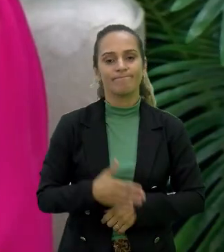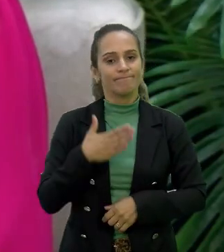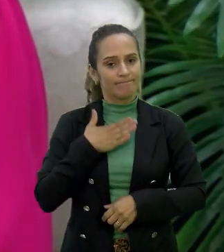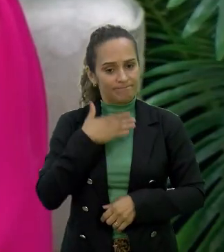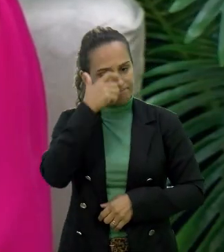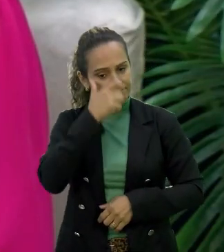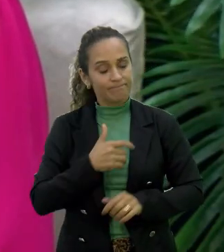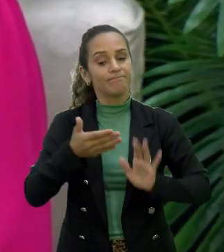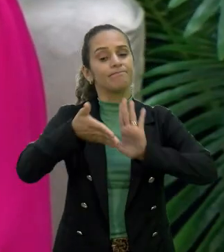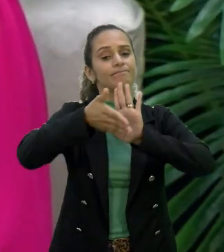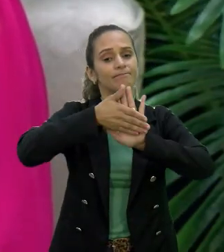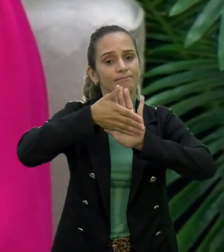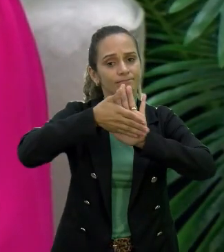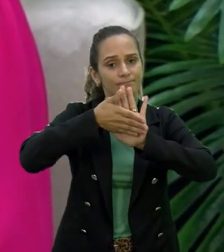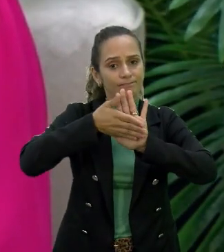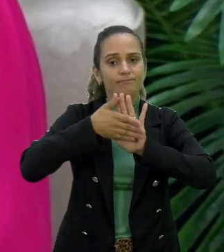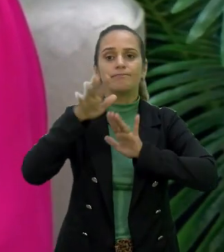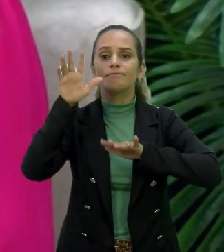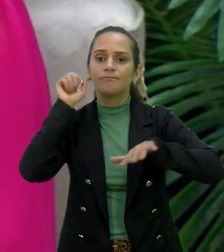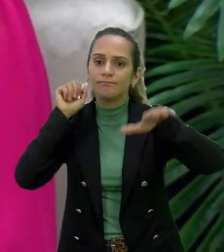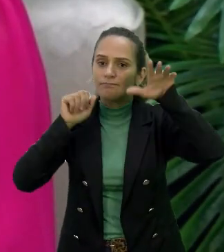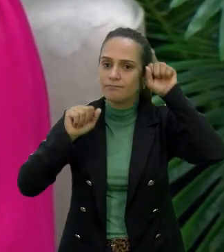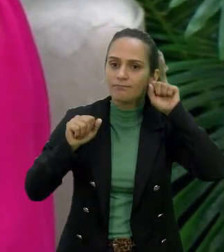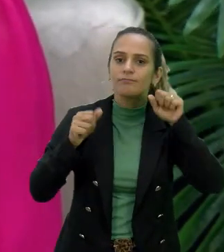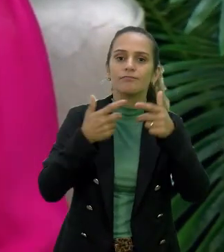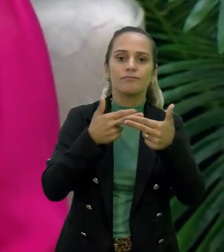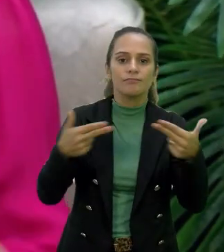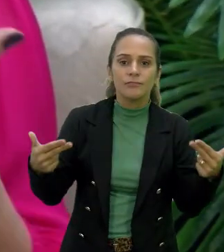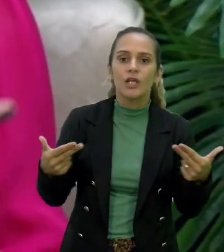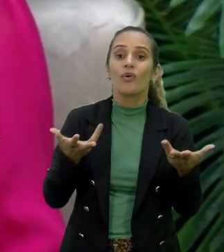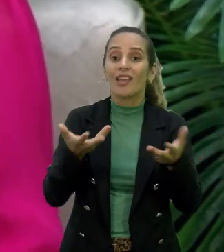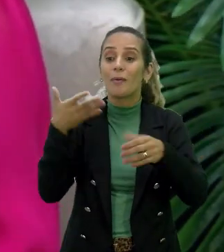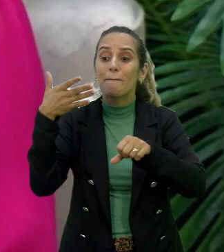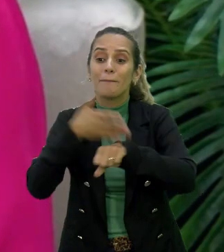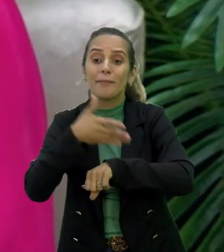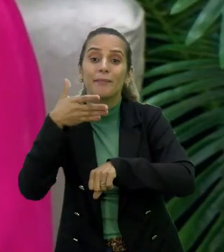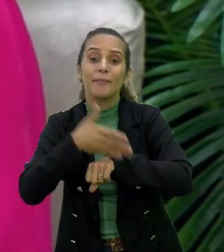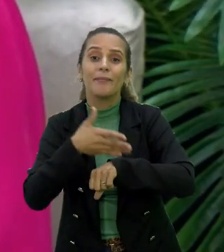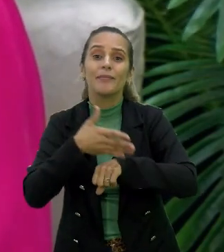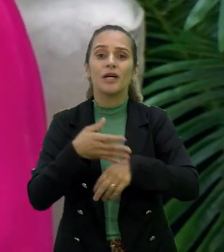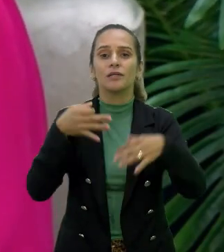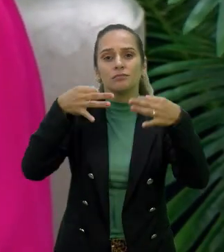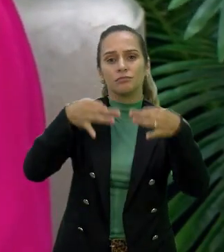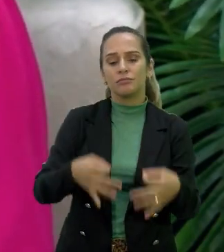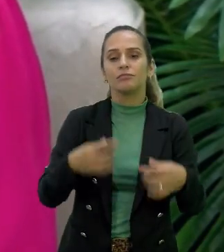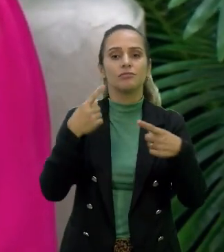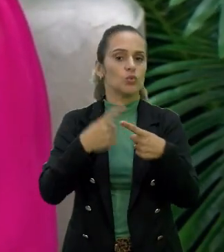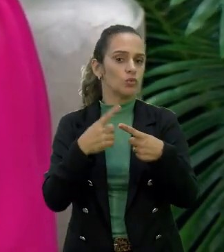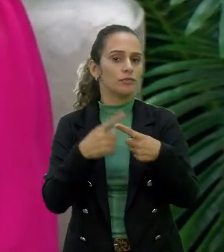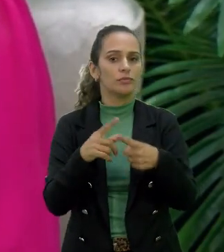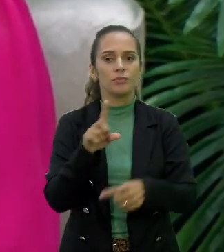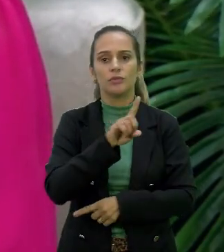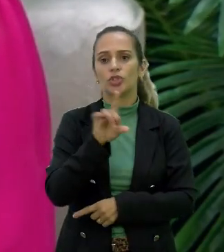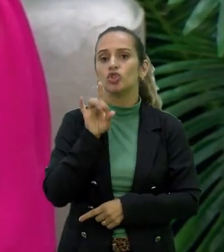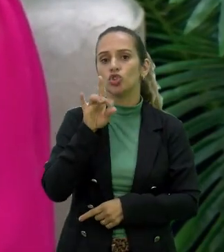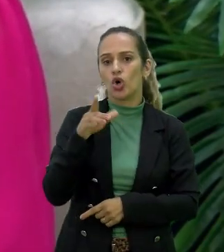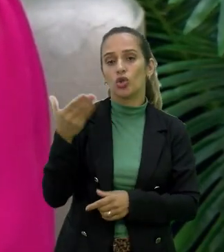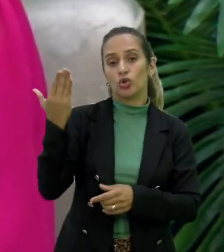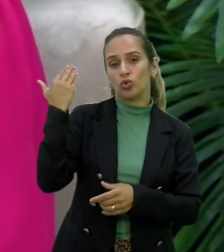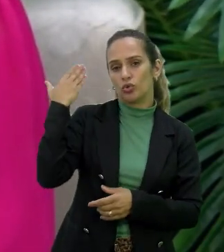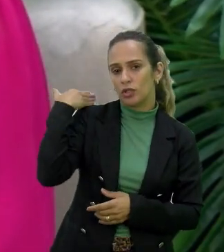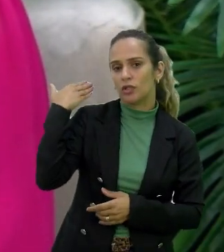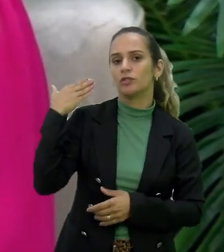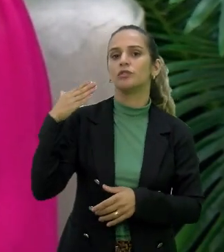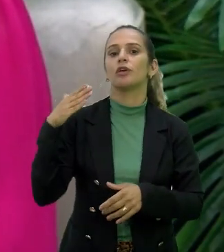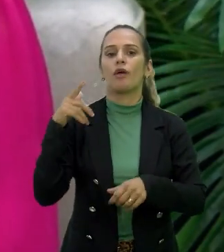me propôs eu me proponho estou ouvindo muitas pessoas eu quero mandar participativo justamente porque não só durante